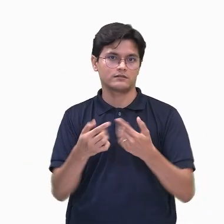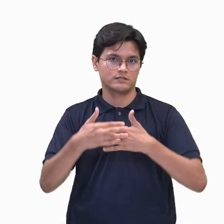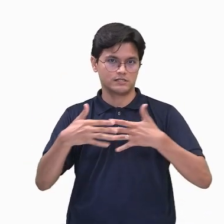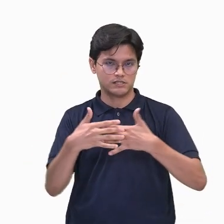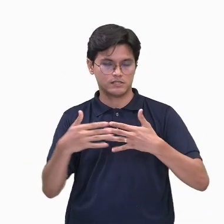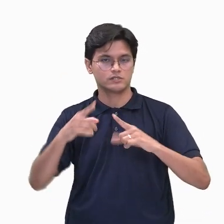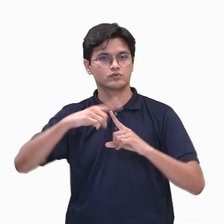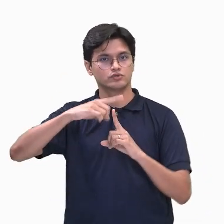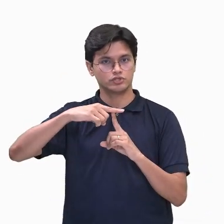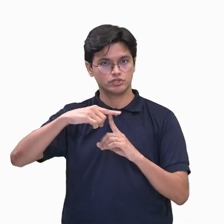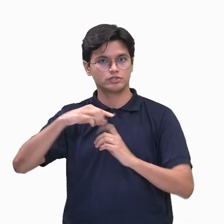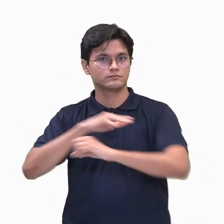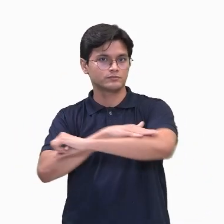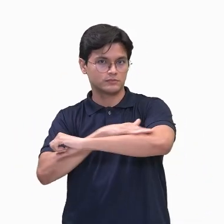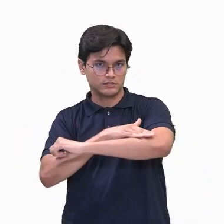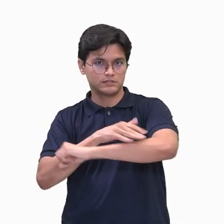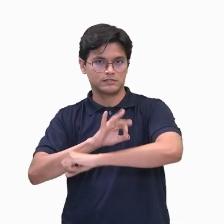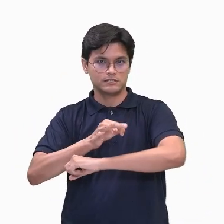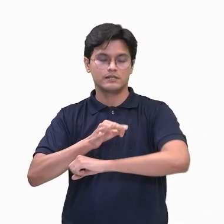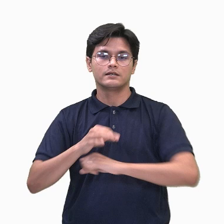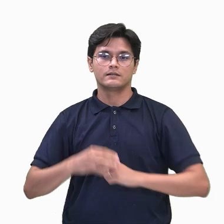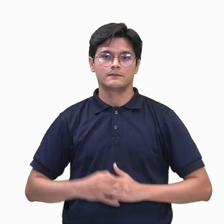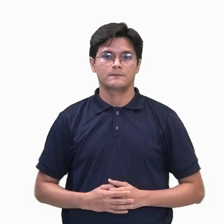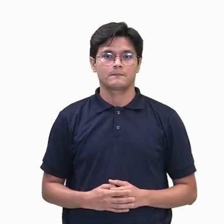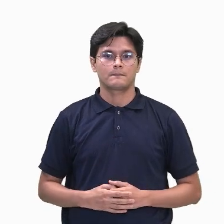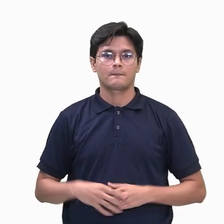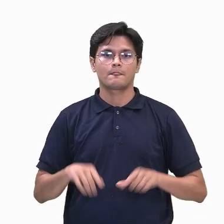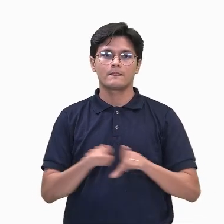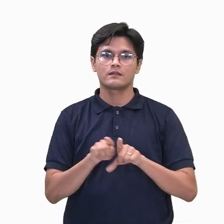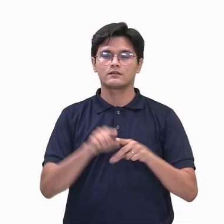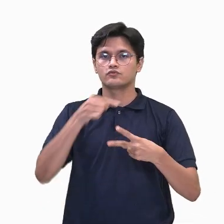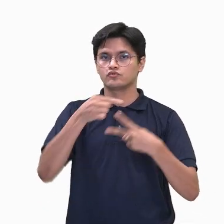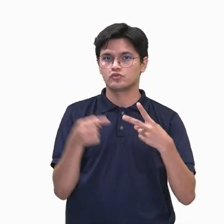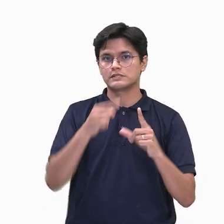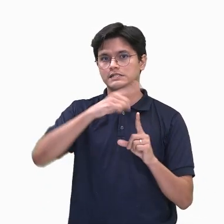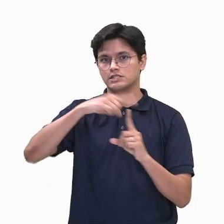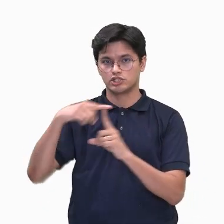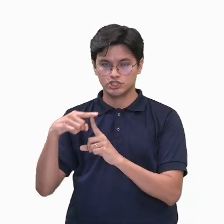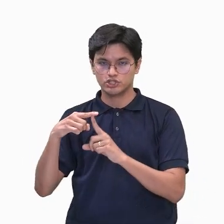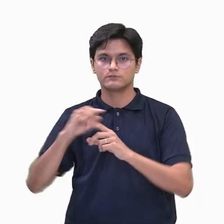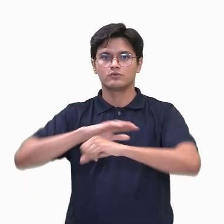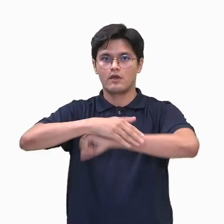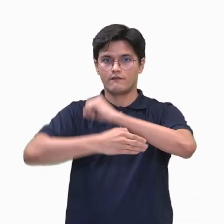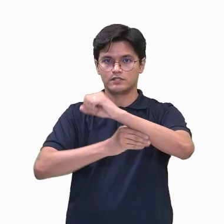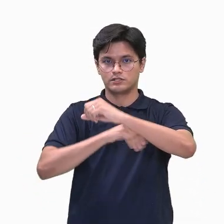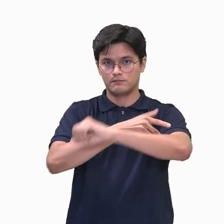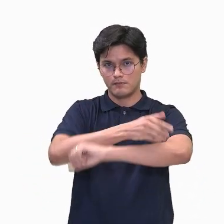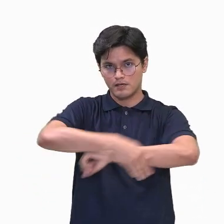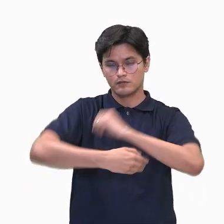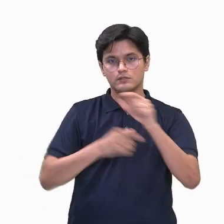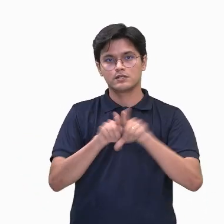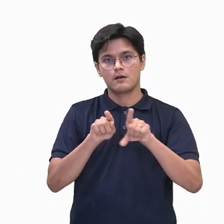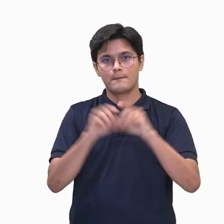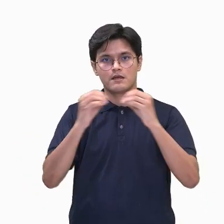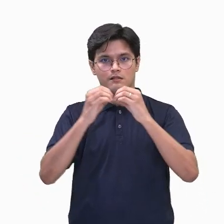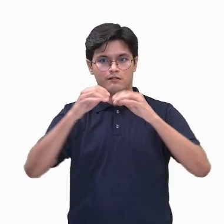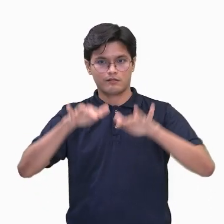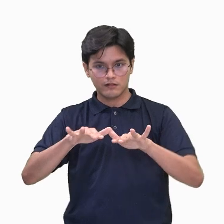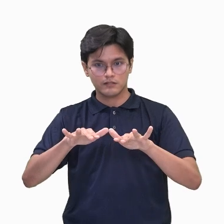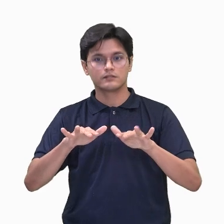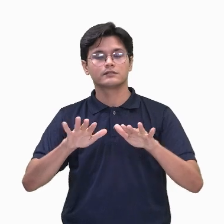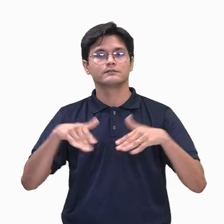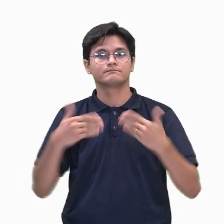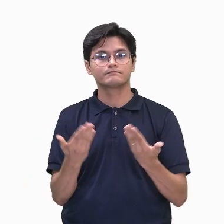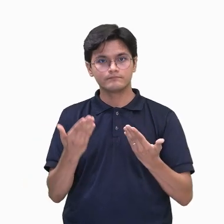que é justamente o tecido epitelial. Aliás, temos aí dois tipos, revestimento e o glandular, tá bom? Já vimos ali a função